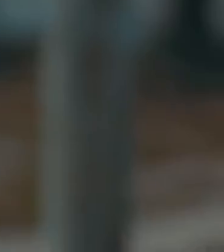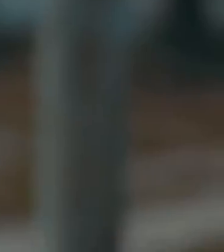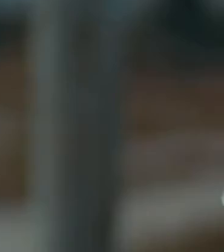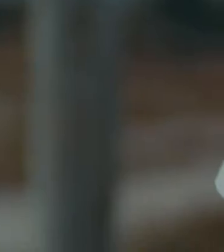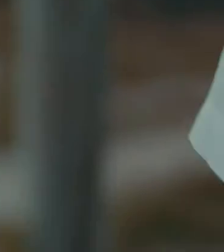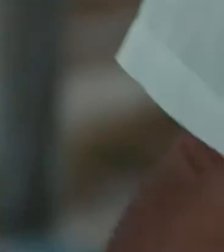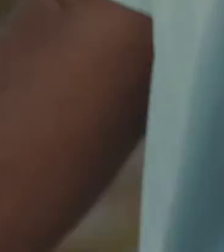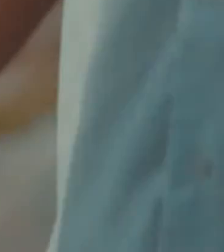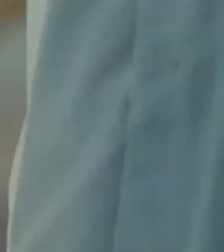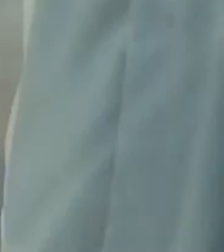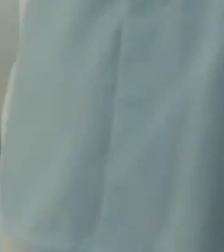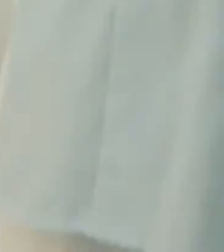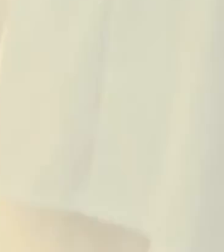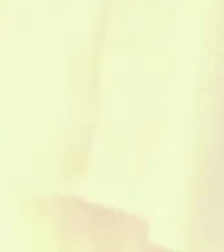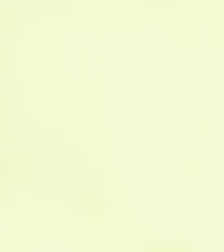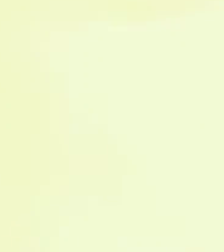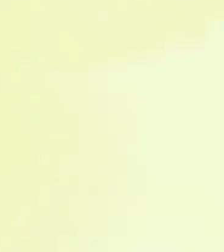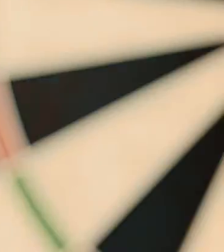torne realidade.